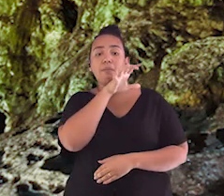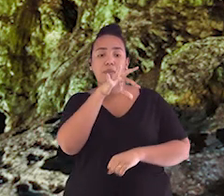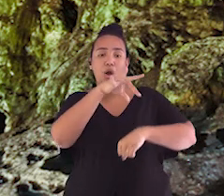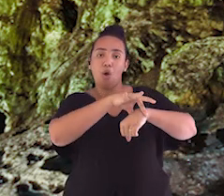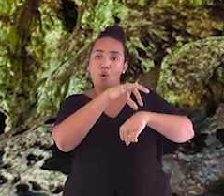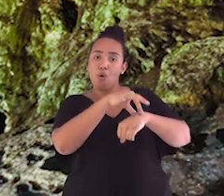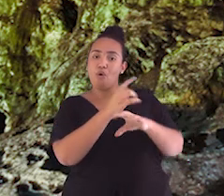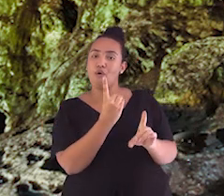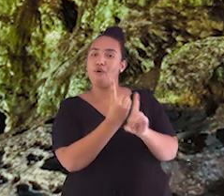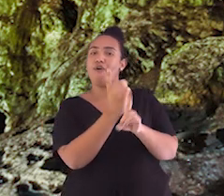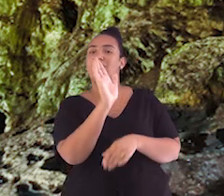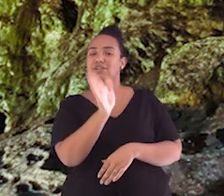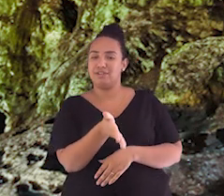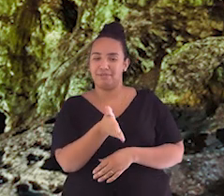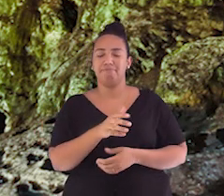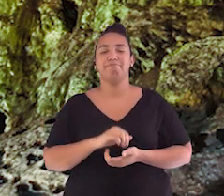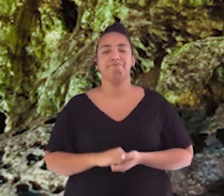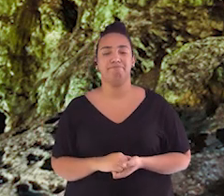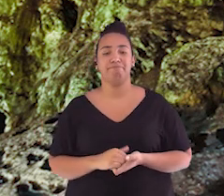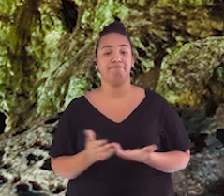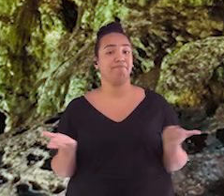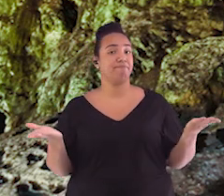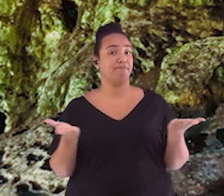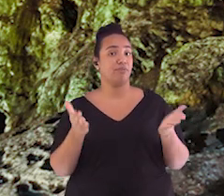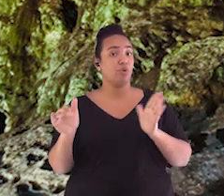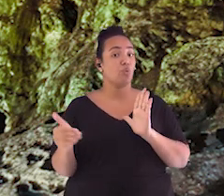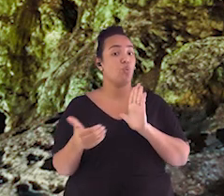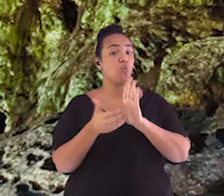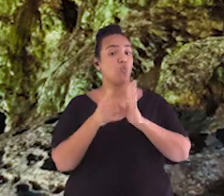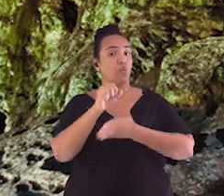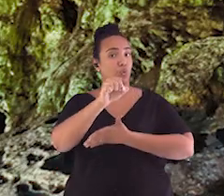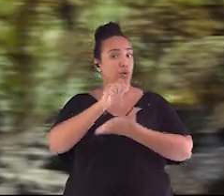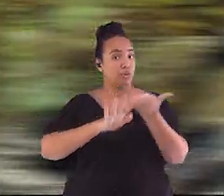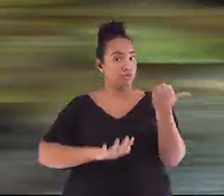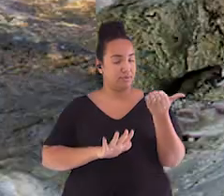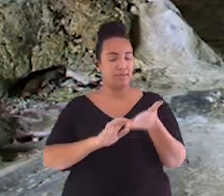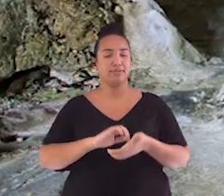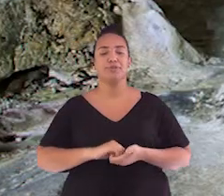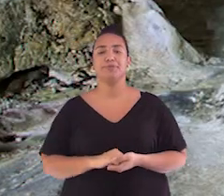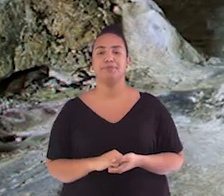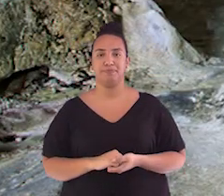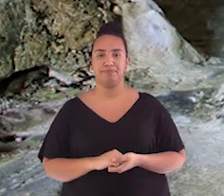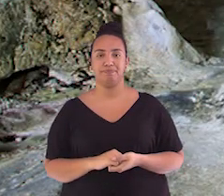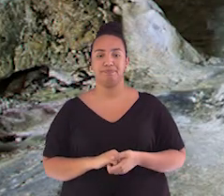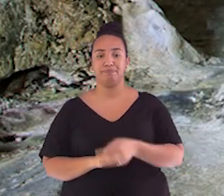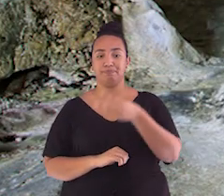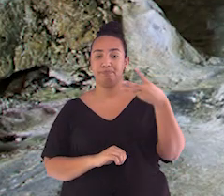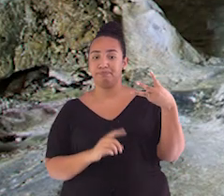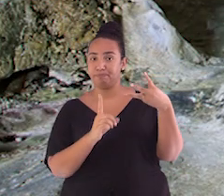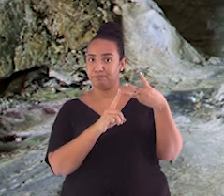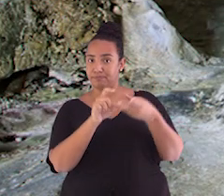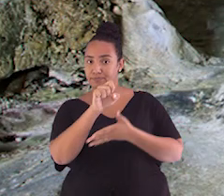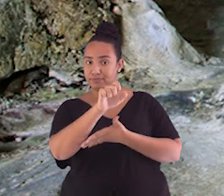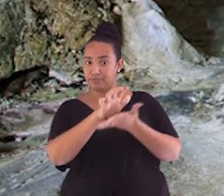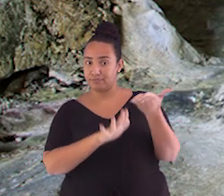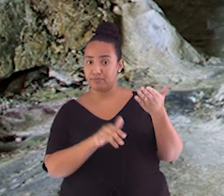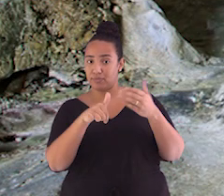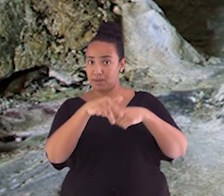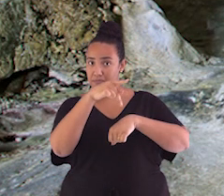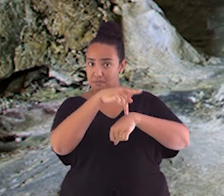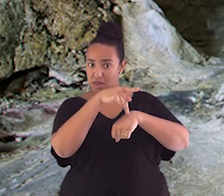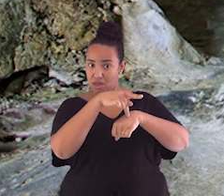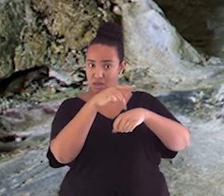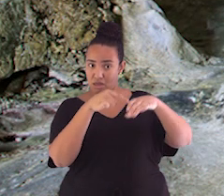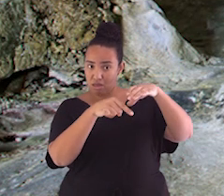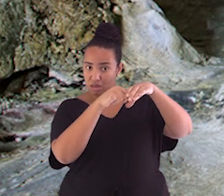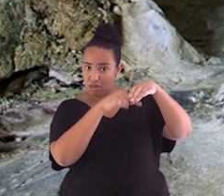Pleistoceno. Vamos então para a nossa última questão. Sobre a formação das rochas, podemos